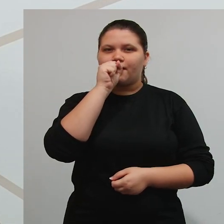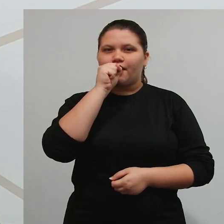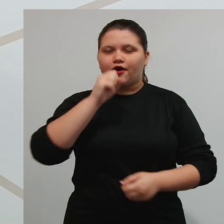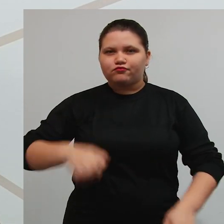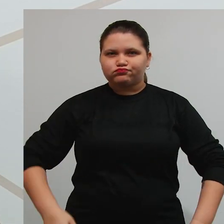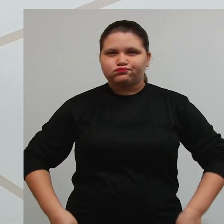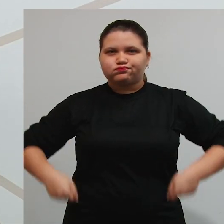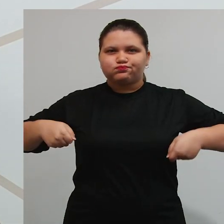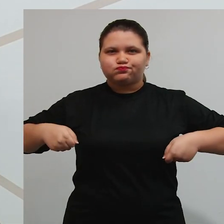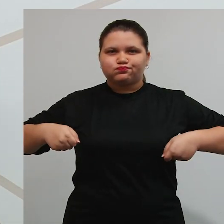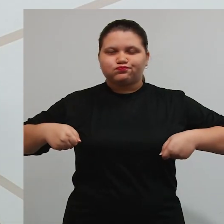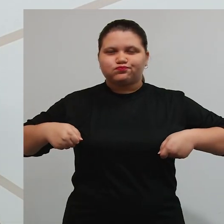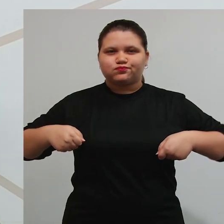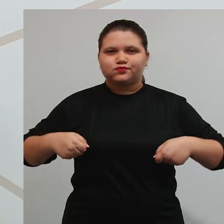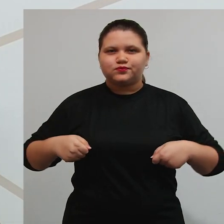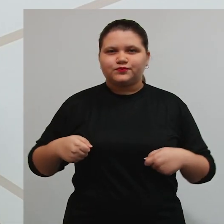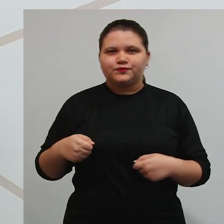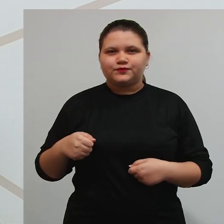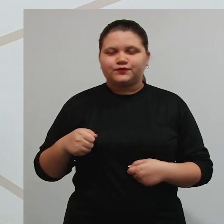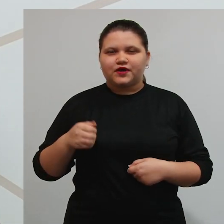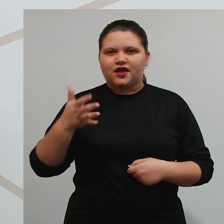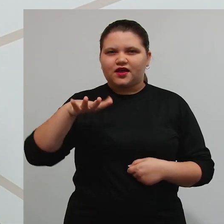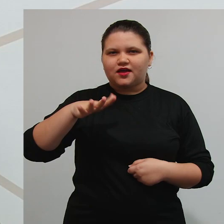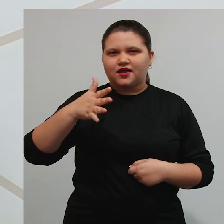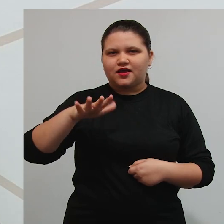calça jeans, tenho